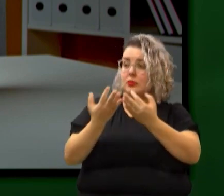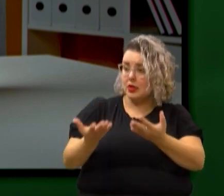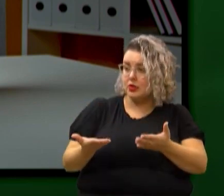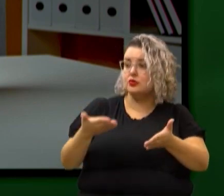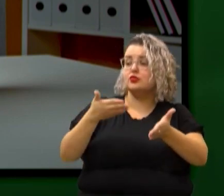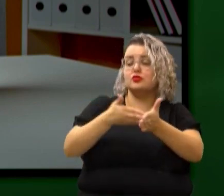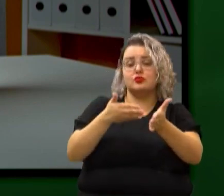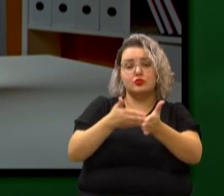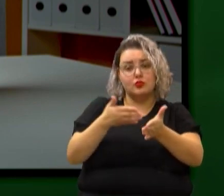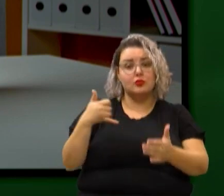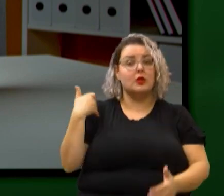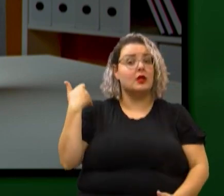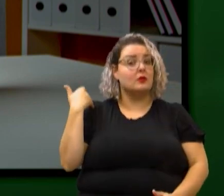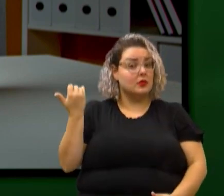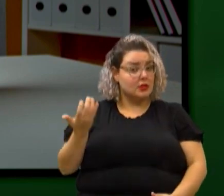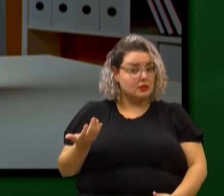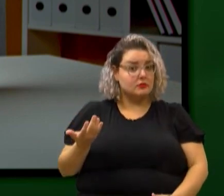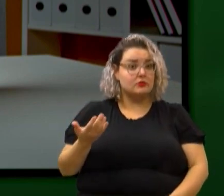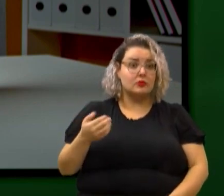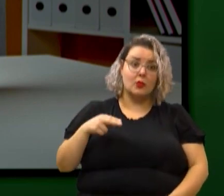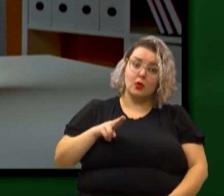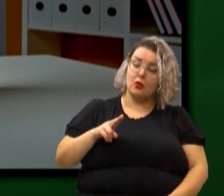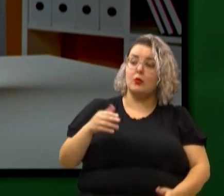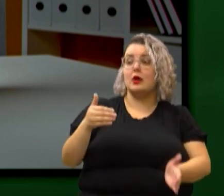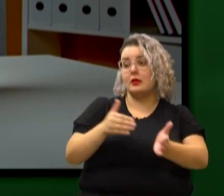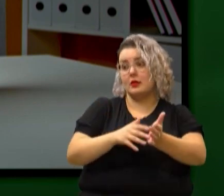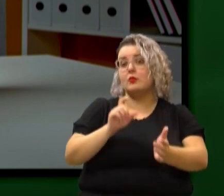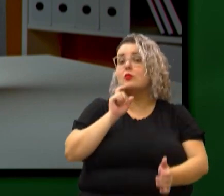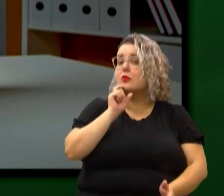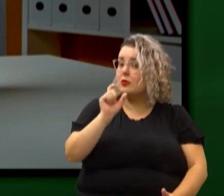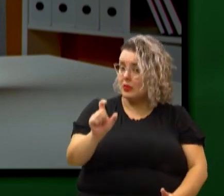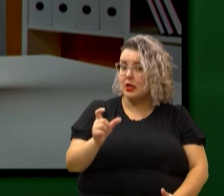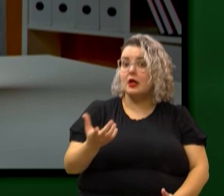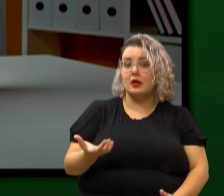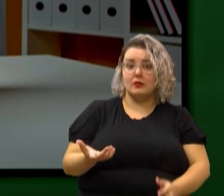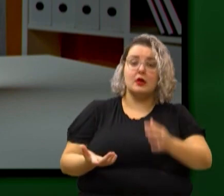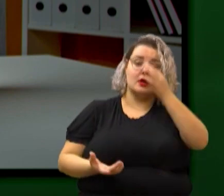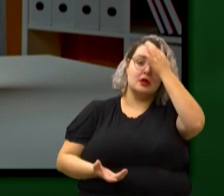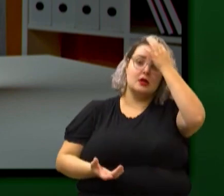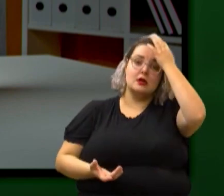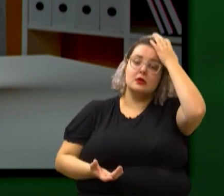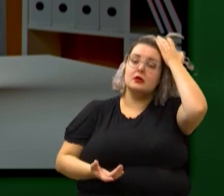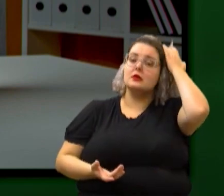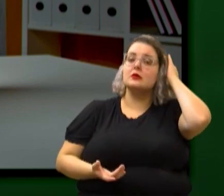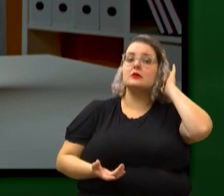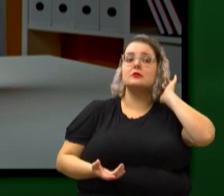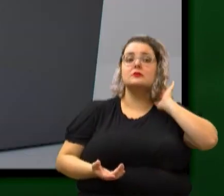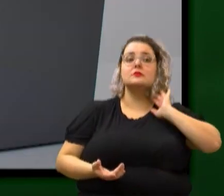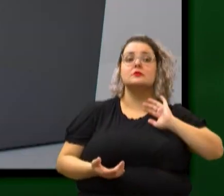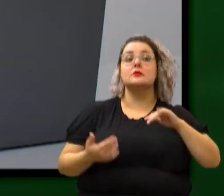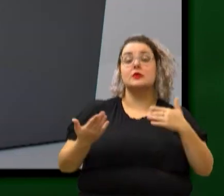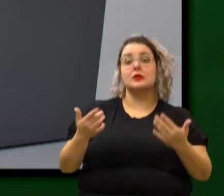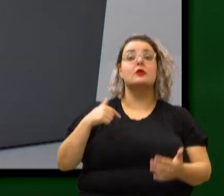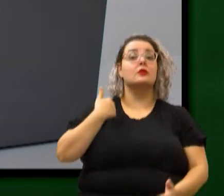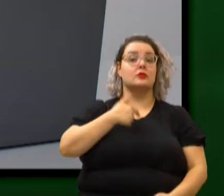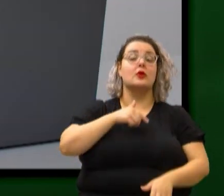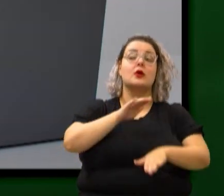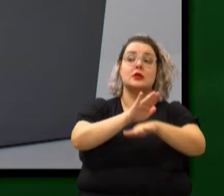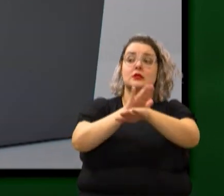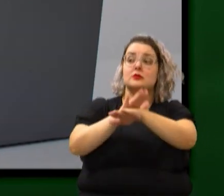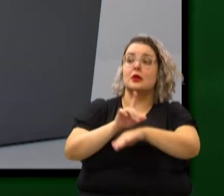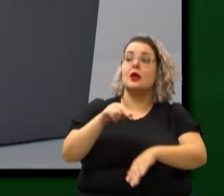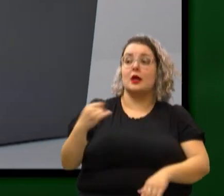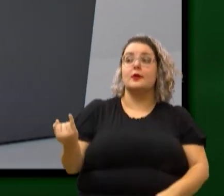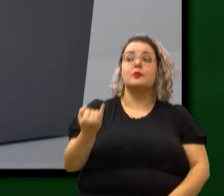família de uma limitação por faixa etária ou até mesmo por palavras né então a gente ajuda